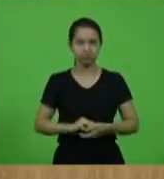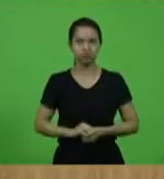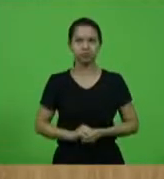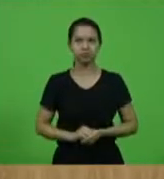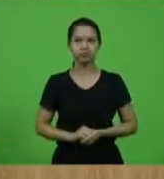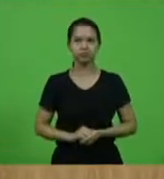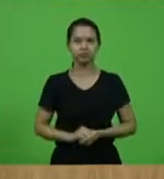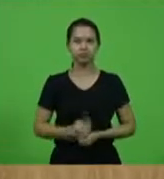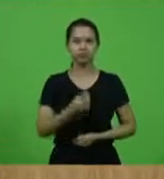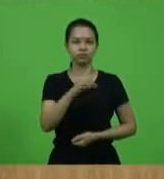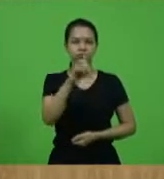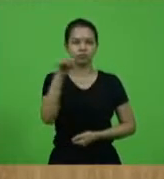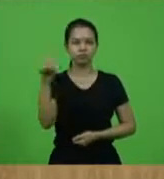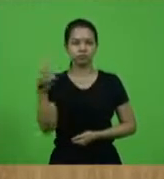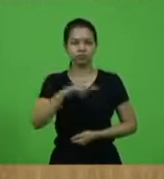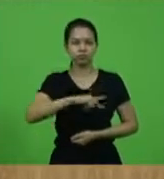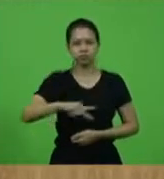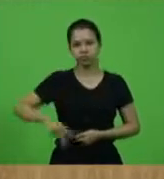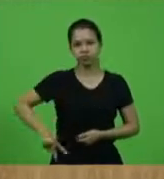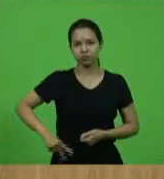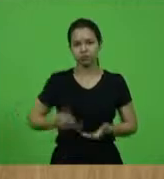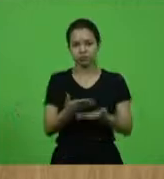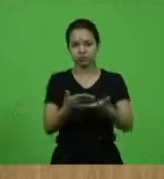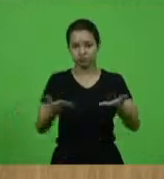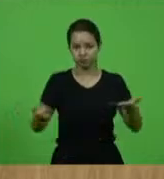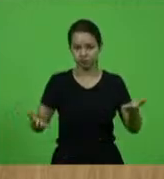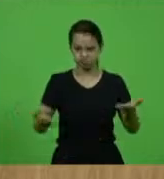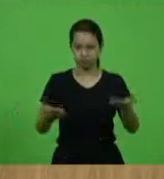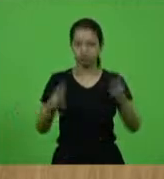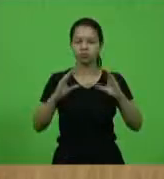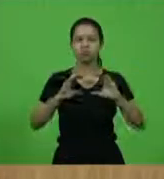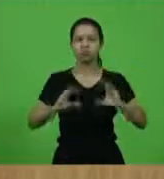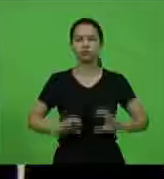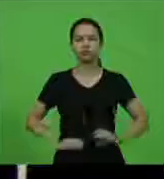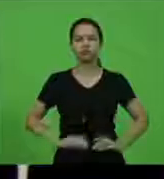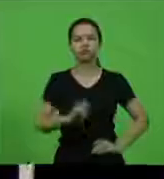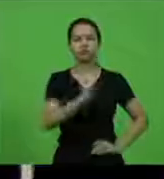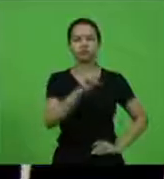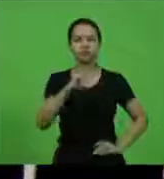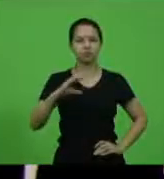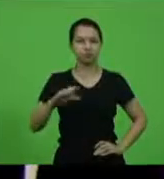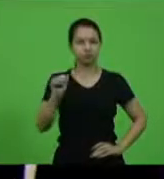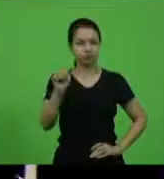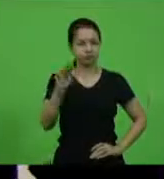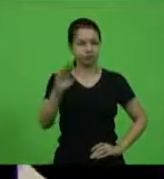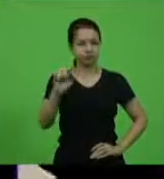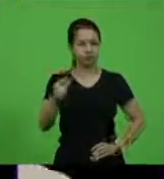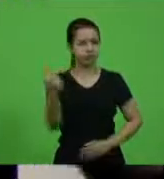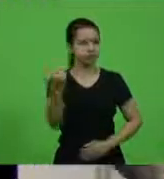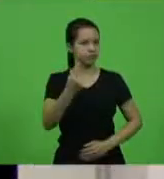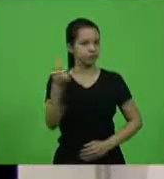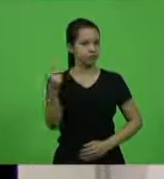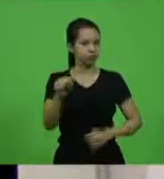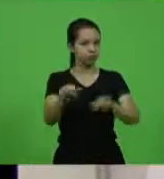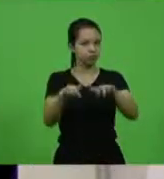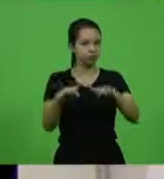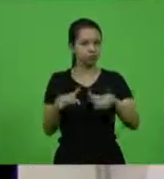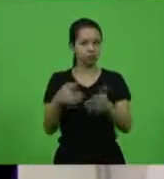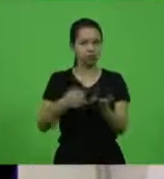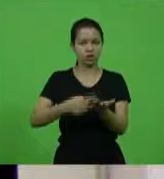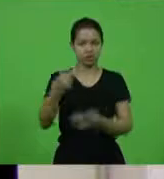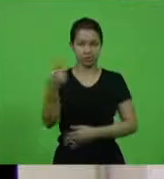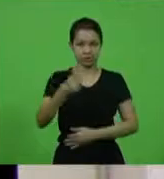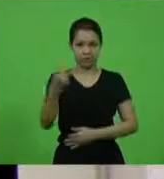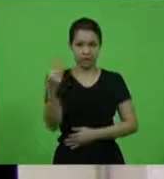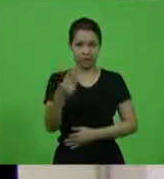Bom dia, senhor presidente, colegas deputados, cidadão catarinense. Ata da primeira sessão ordinária da terceira